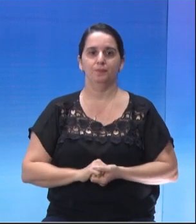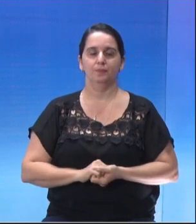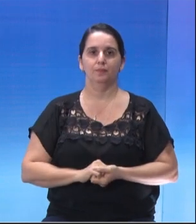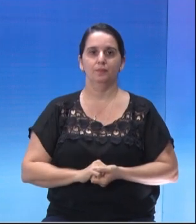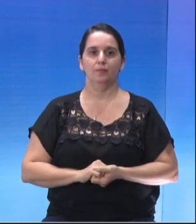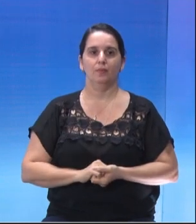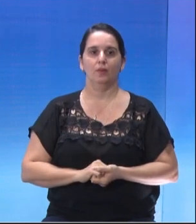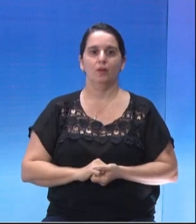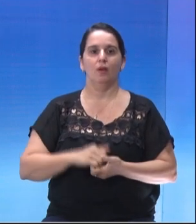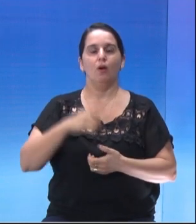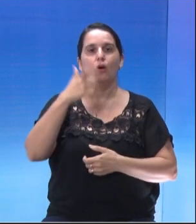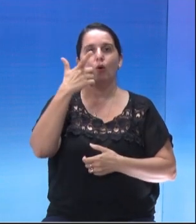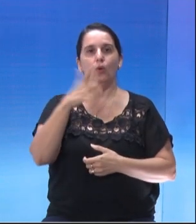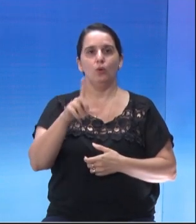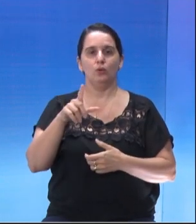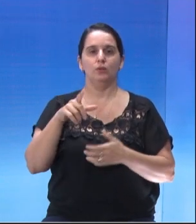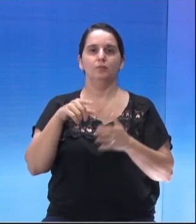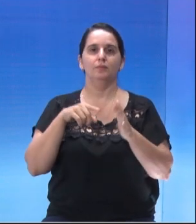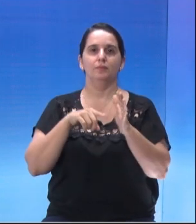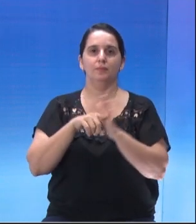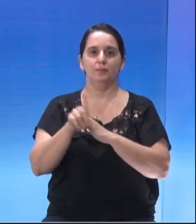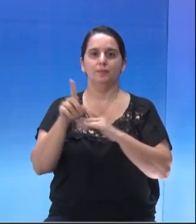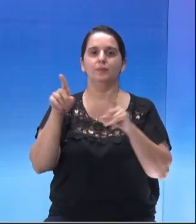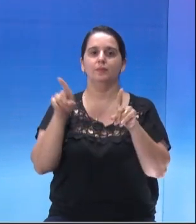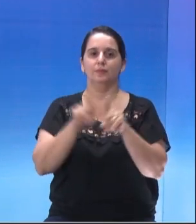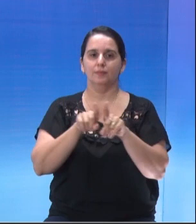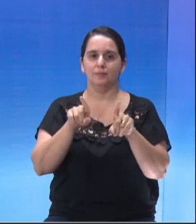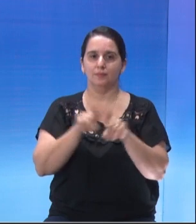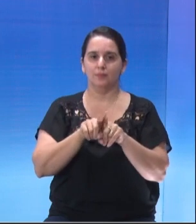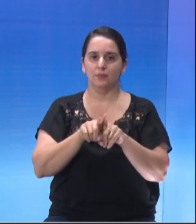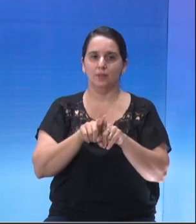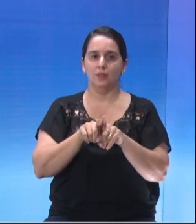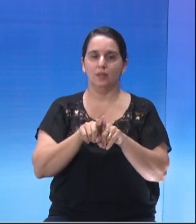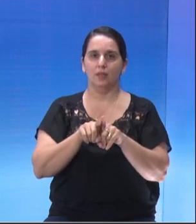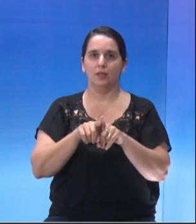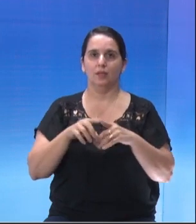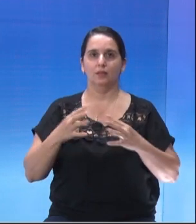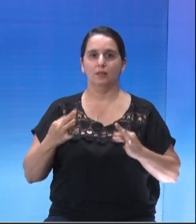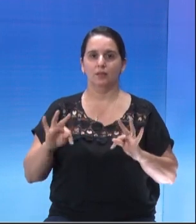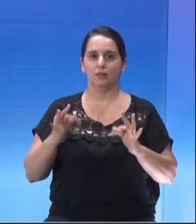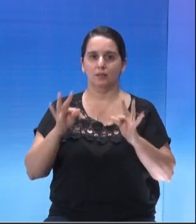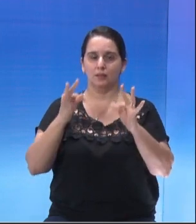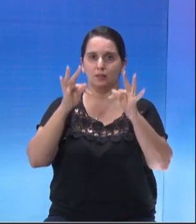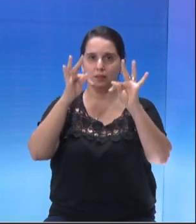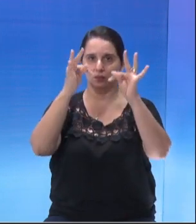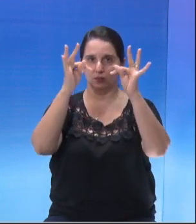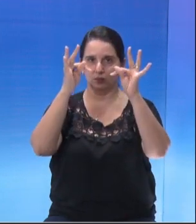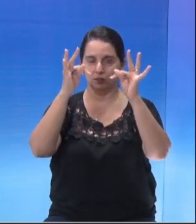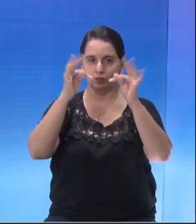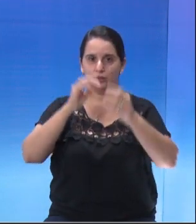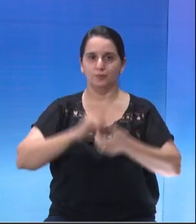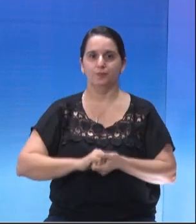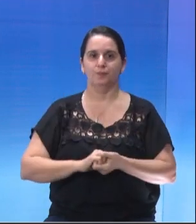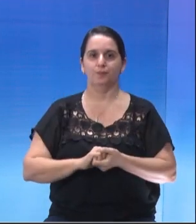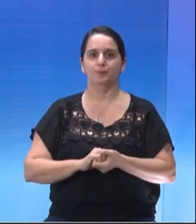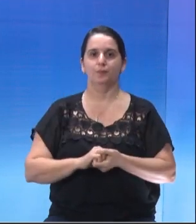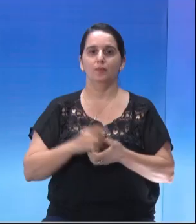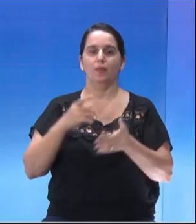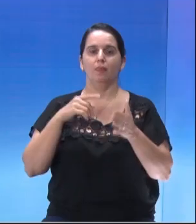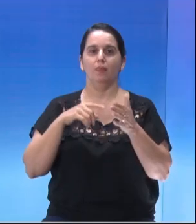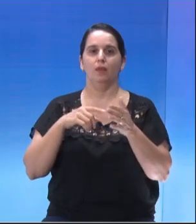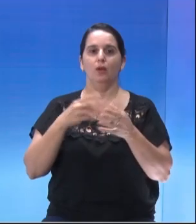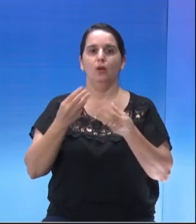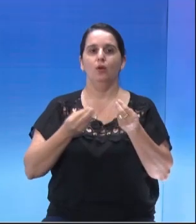Vamos, então, para outra questão que também trabalha tecnologia, que é pedido esse tema tecnologia. Vamos ver, então, como